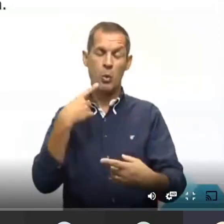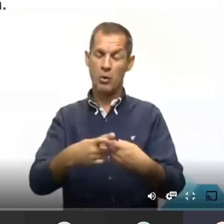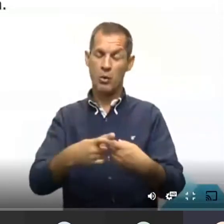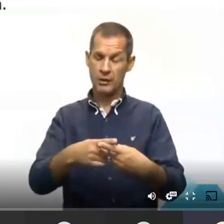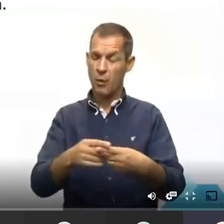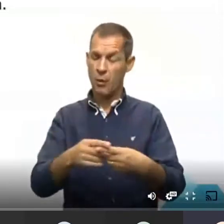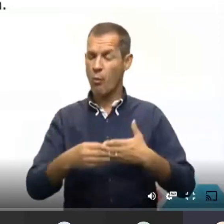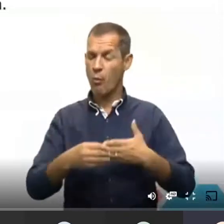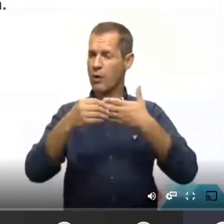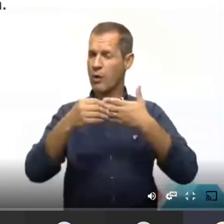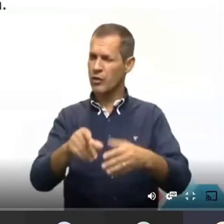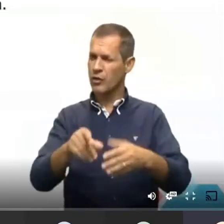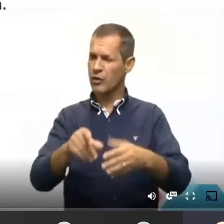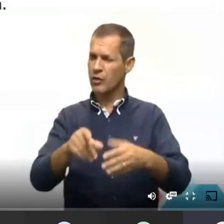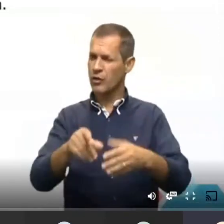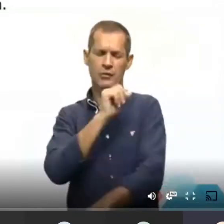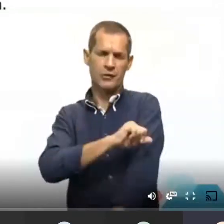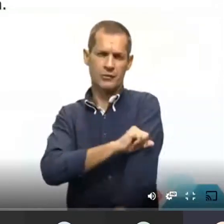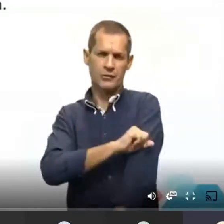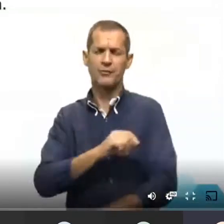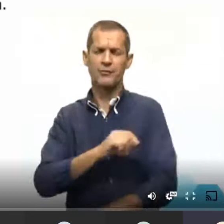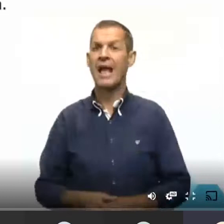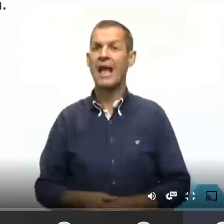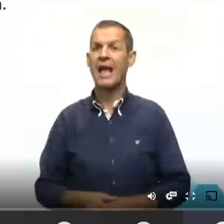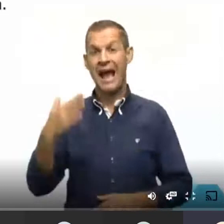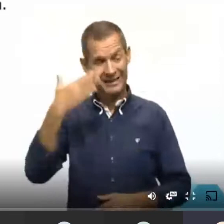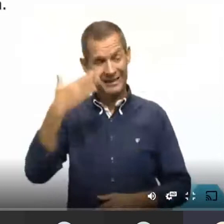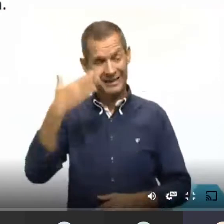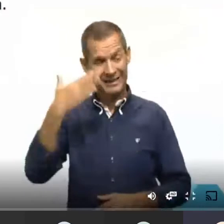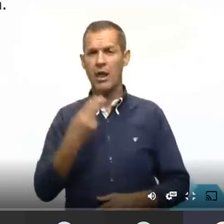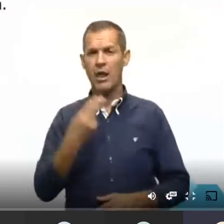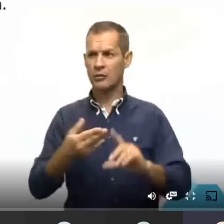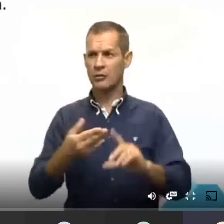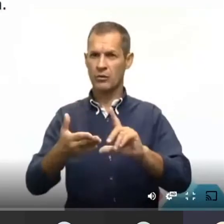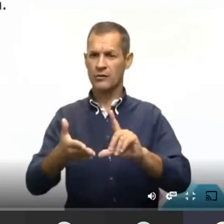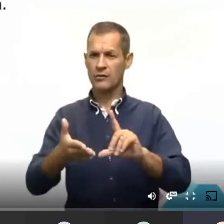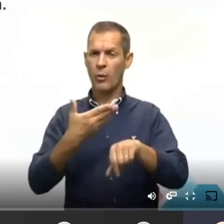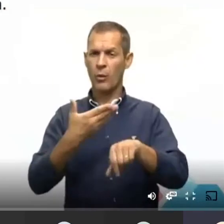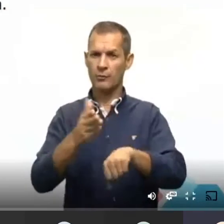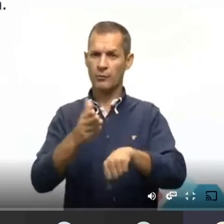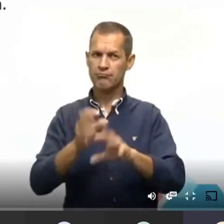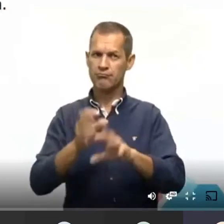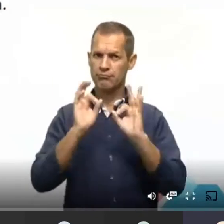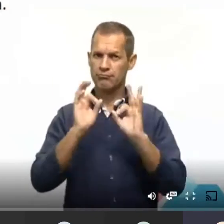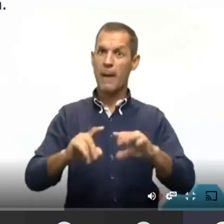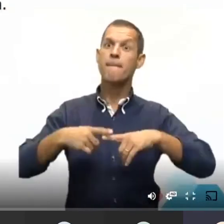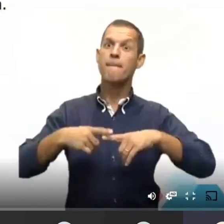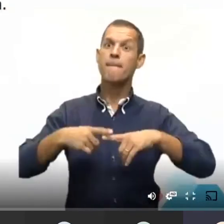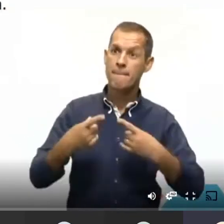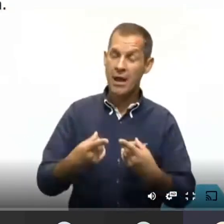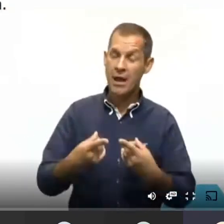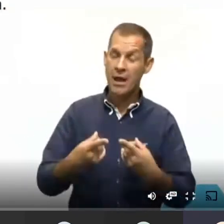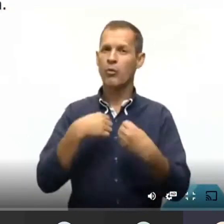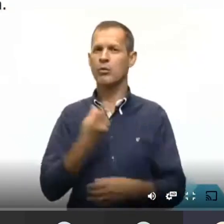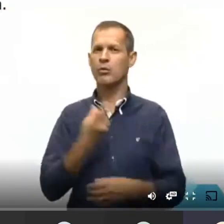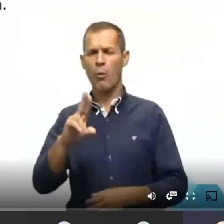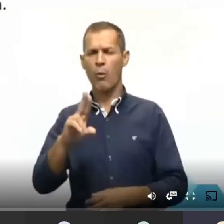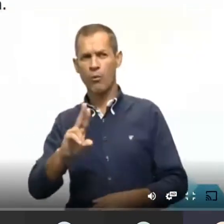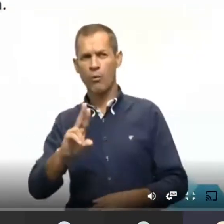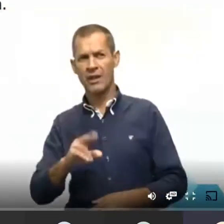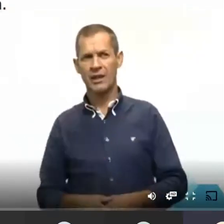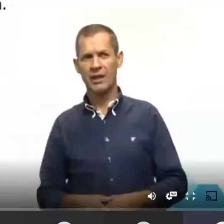quê? Porque ele vai guiar você a entender melhor a nossa aula prática, certo? Como nós